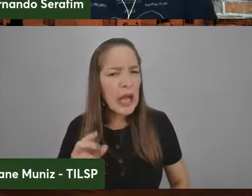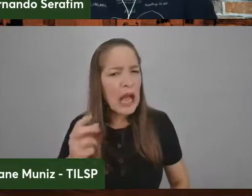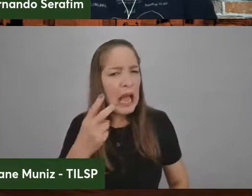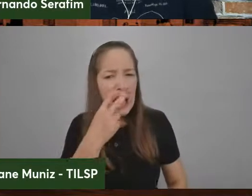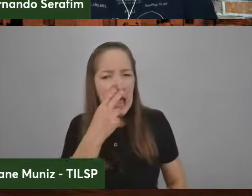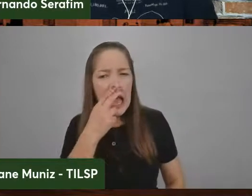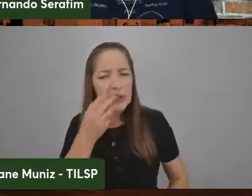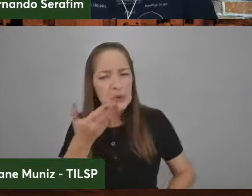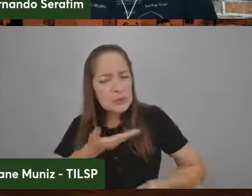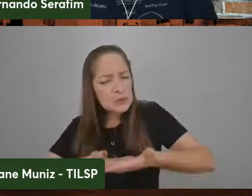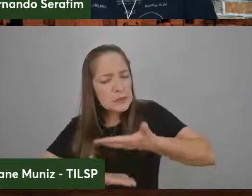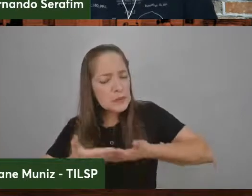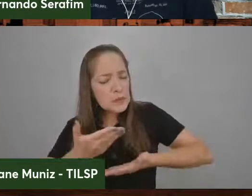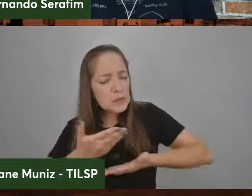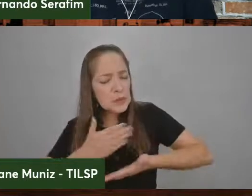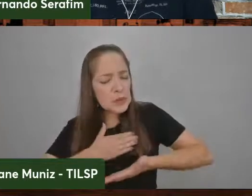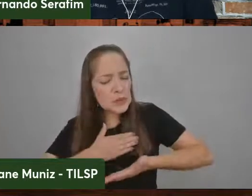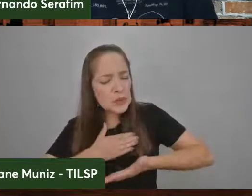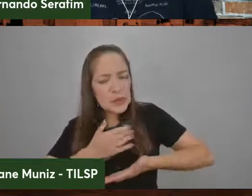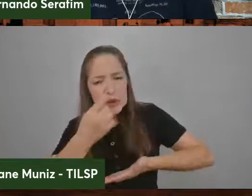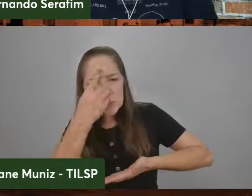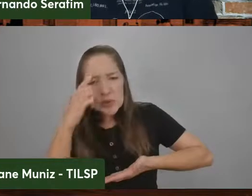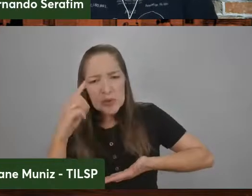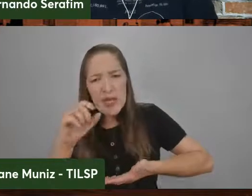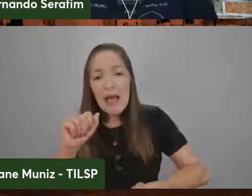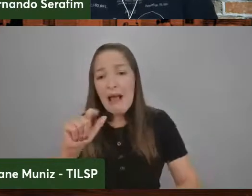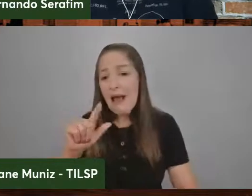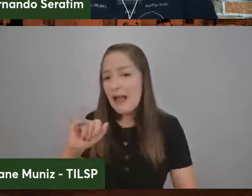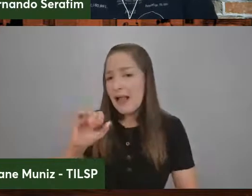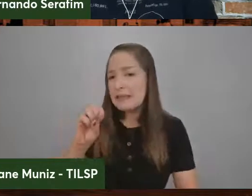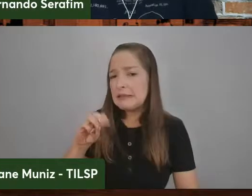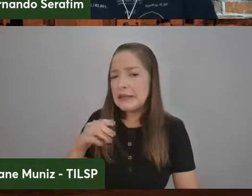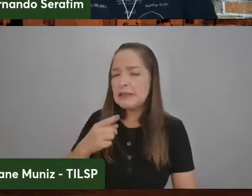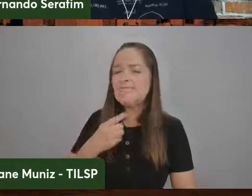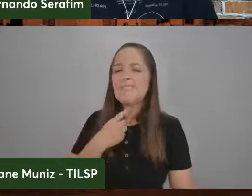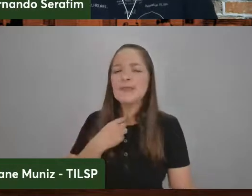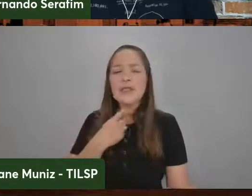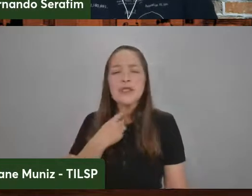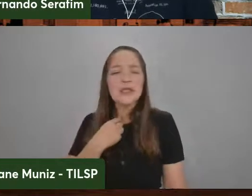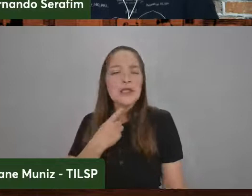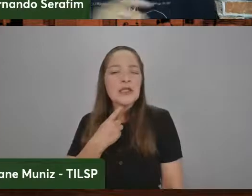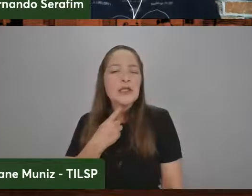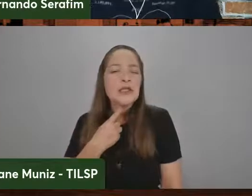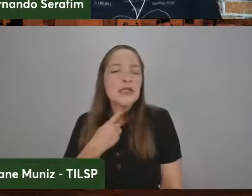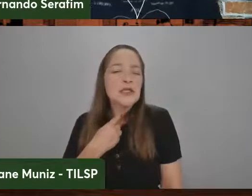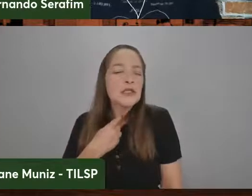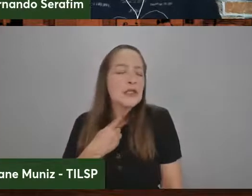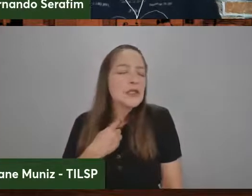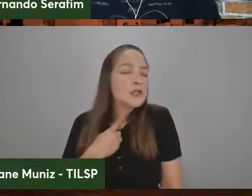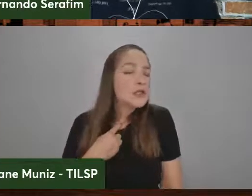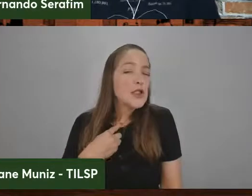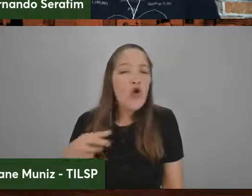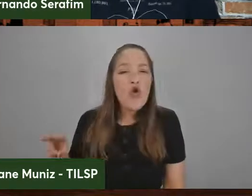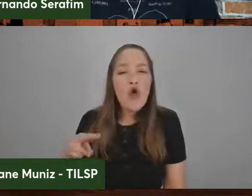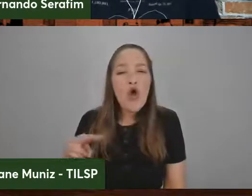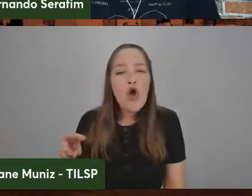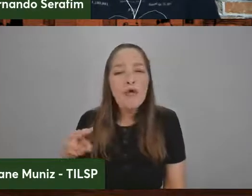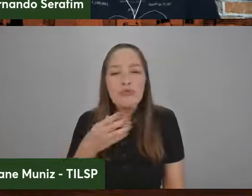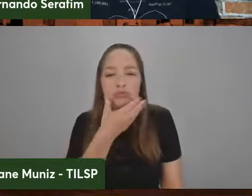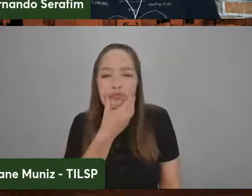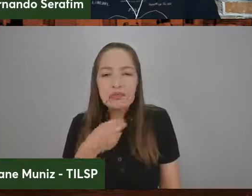que Aline havia desejado com tanto ardor, os dois irmãos realizaram. Nenhum teve